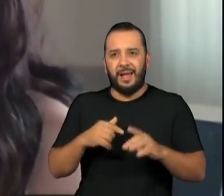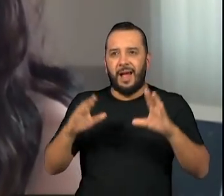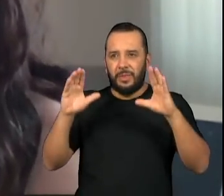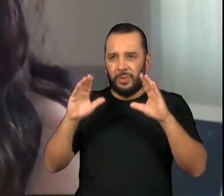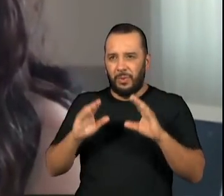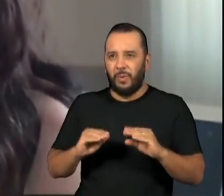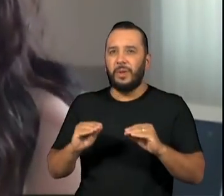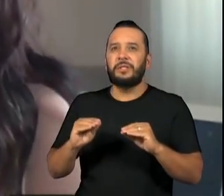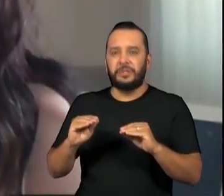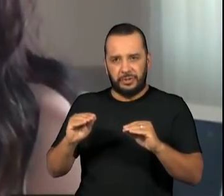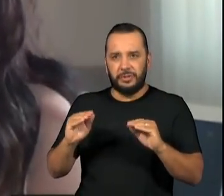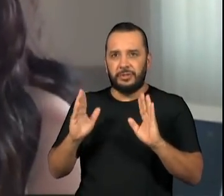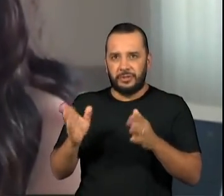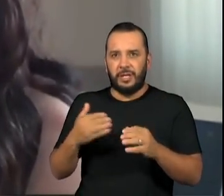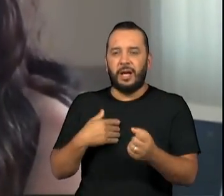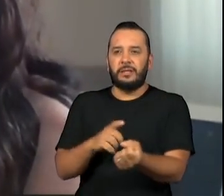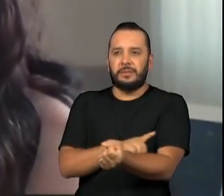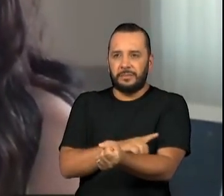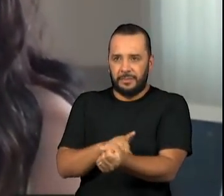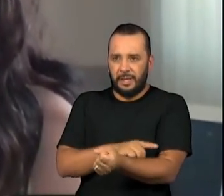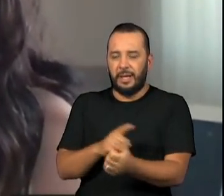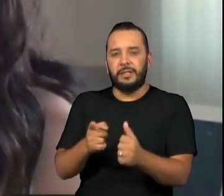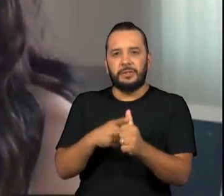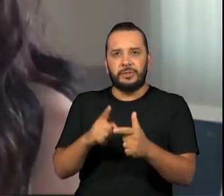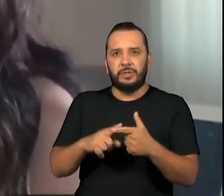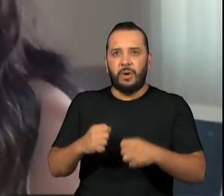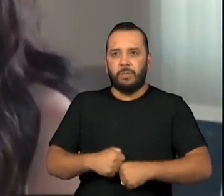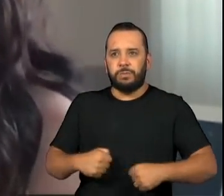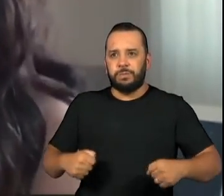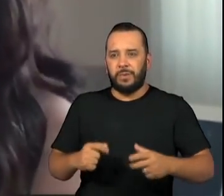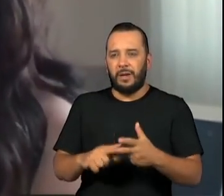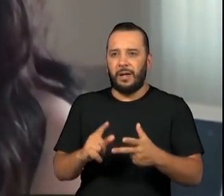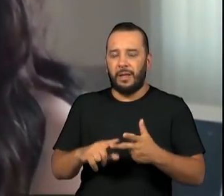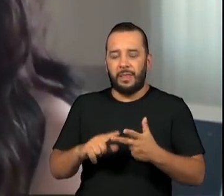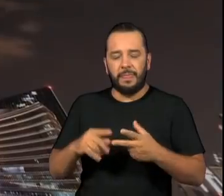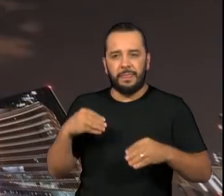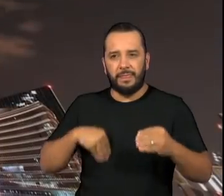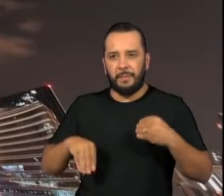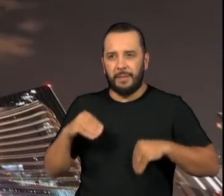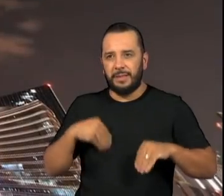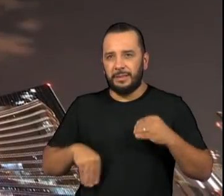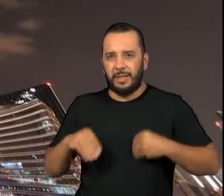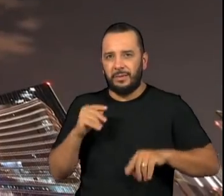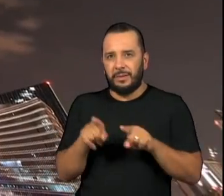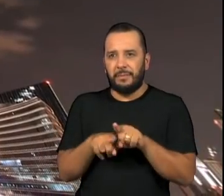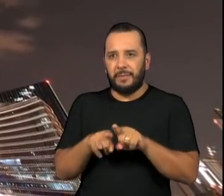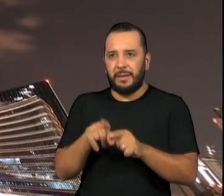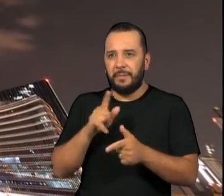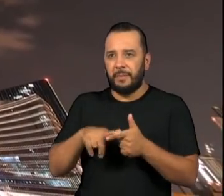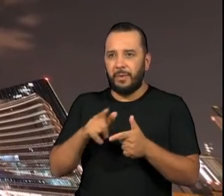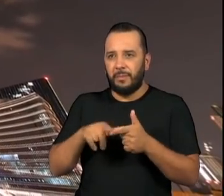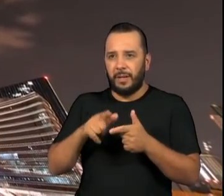diabetes, obesidade, depressão e com problemas de retina.